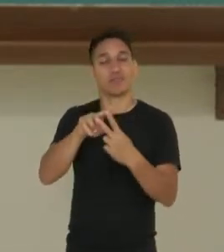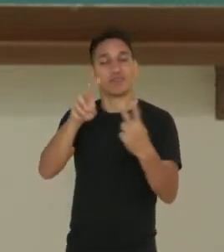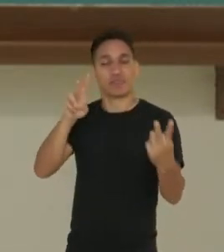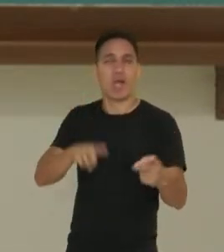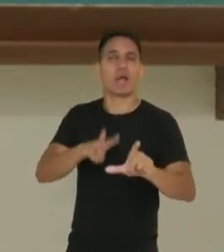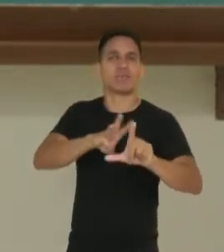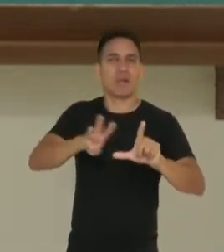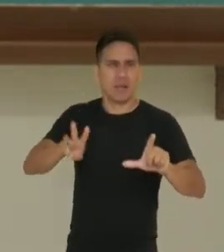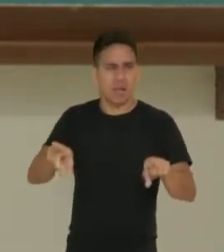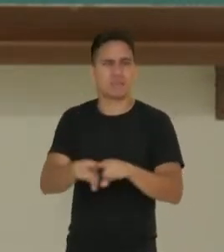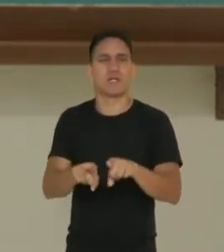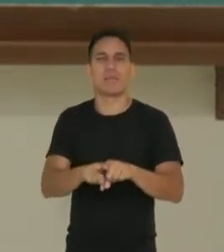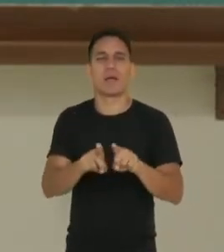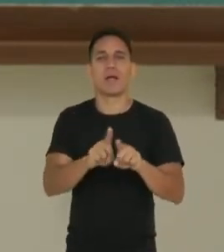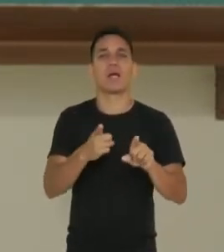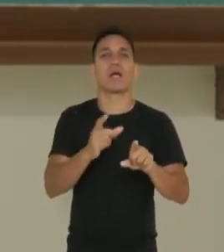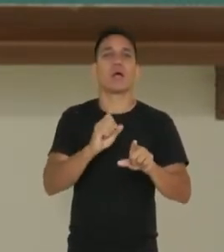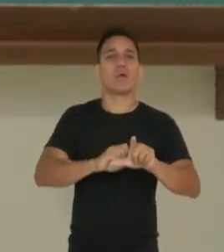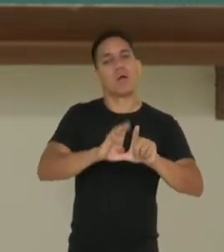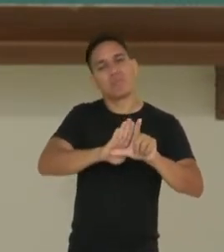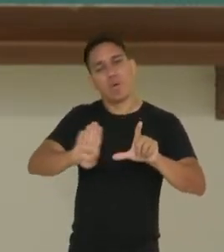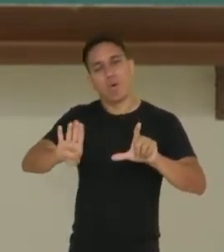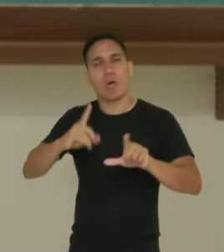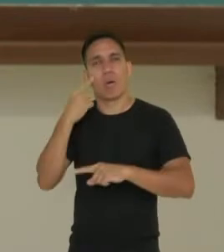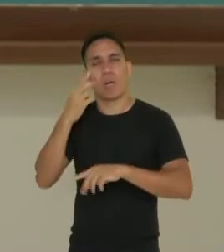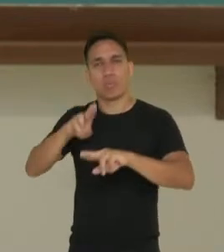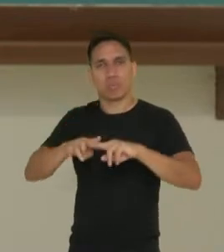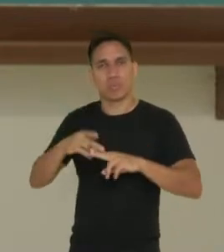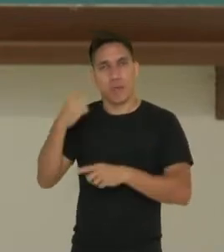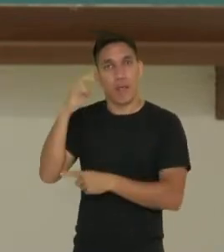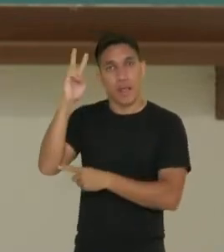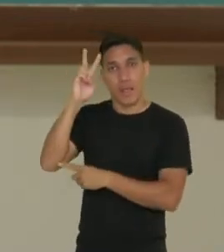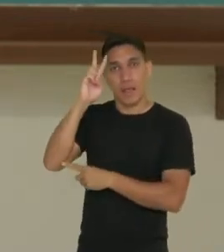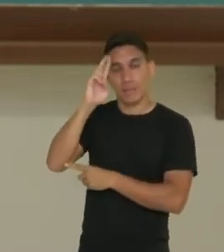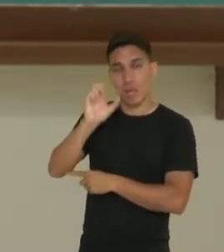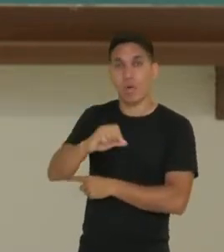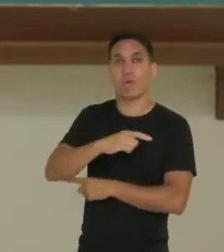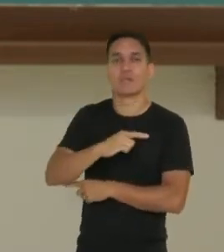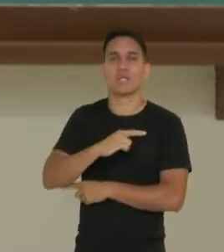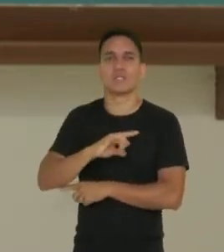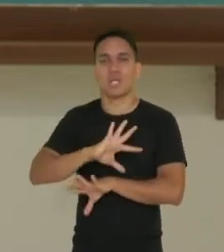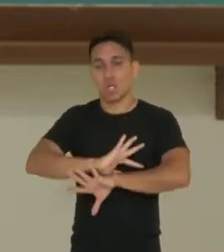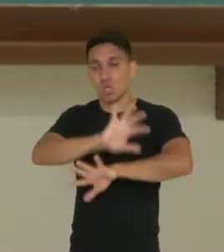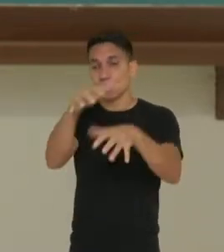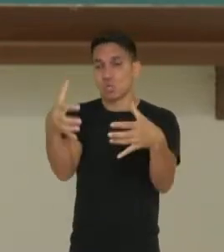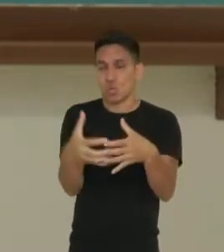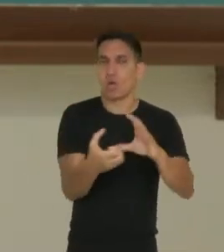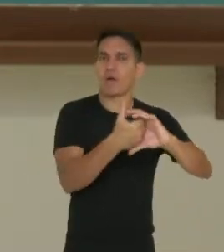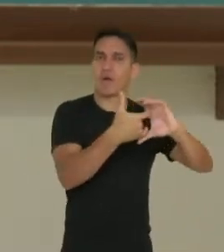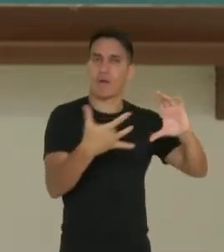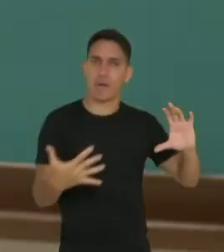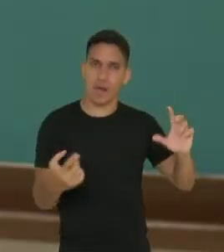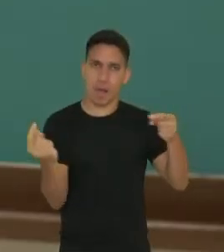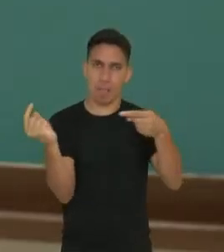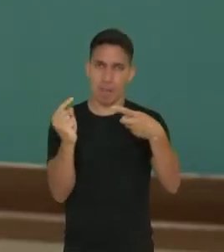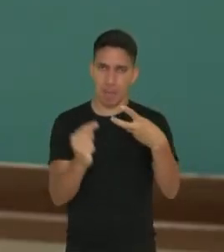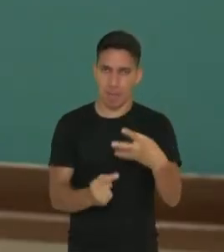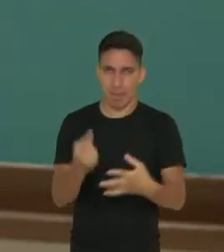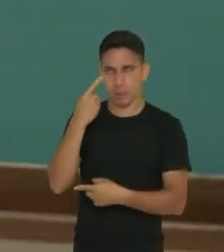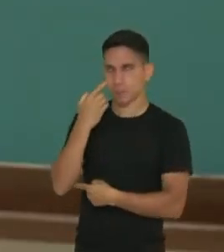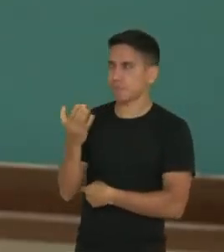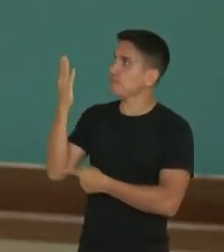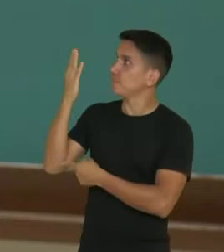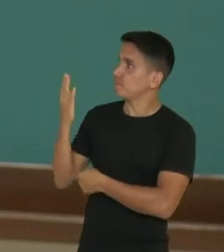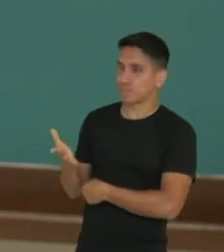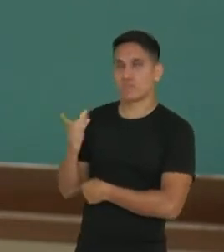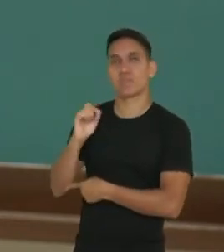sites, blogs e assim por diante. Vamos lembrar então um conjunto de características então aqui juntos. Olha lá. Então,